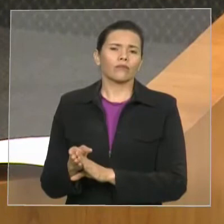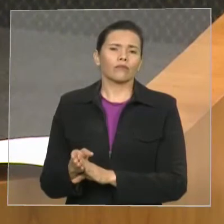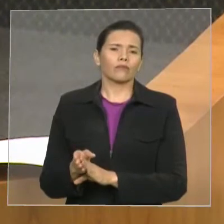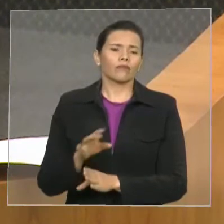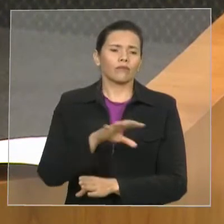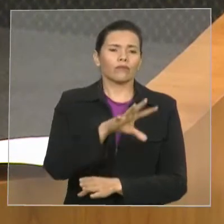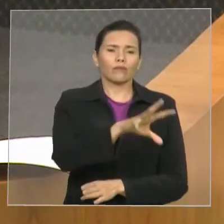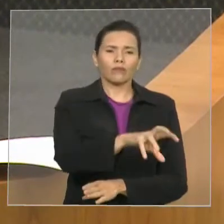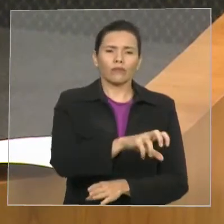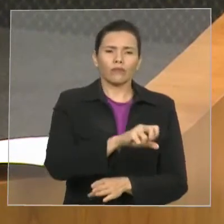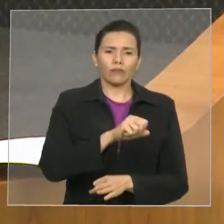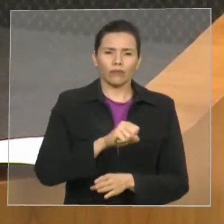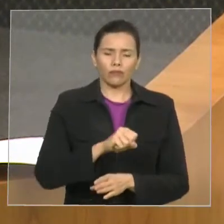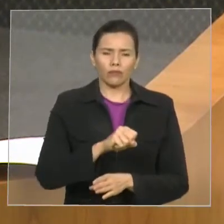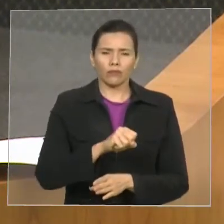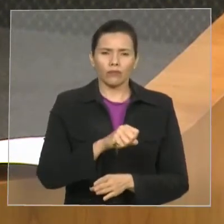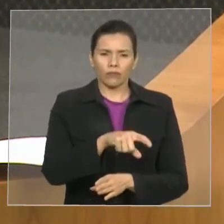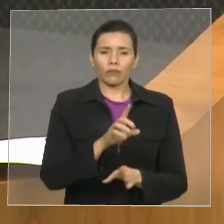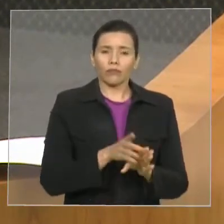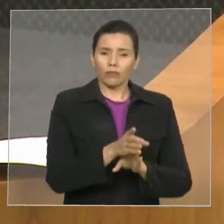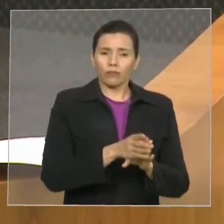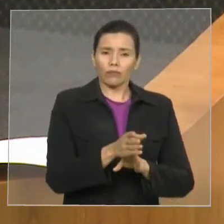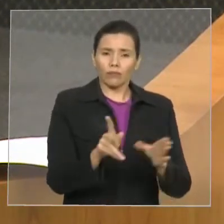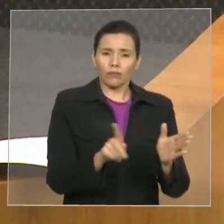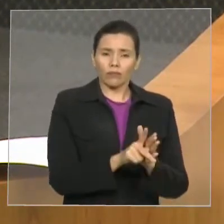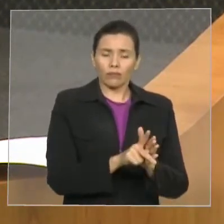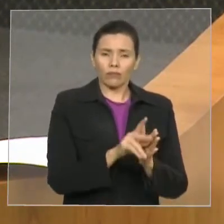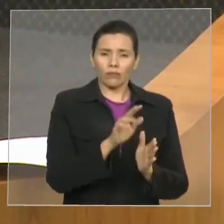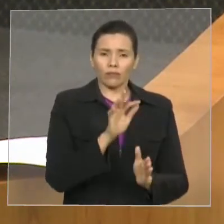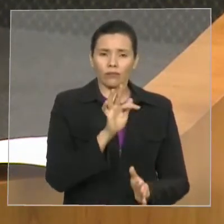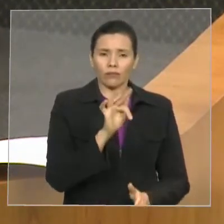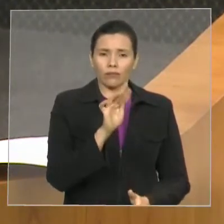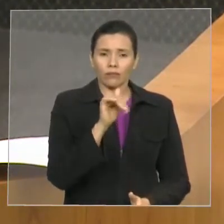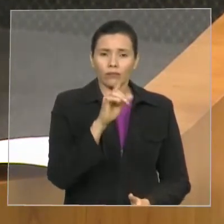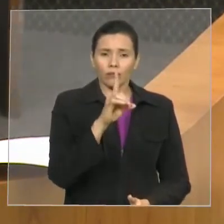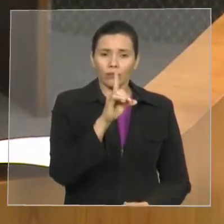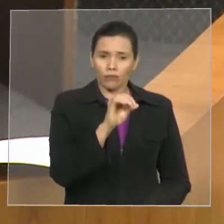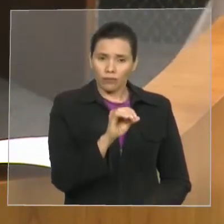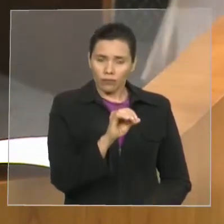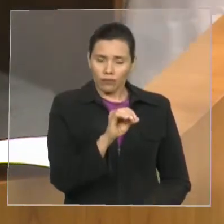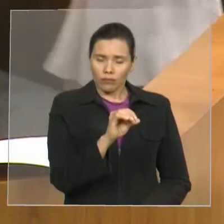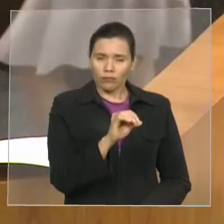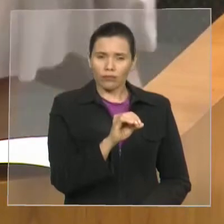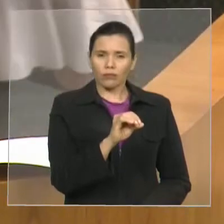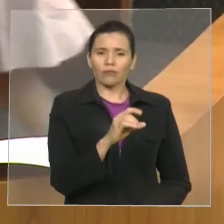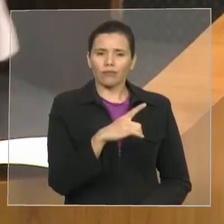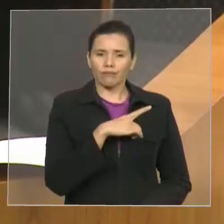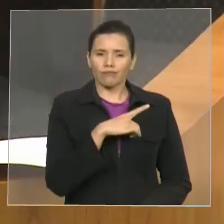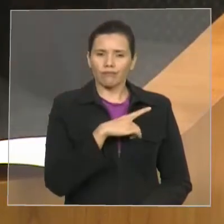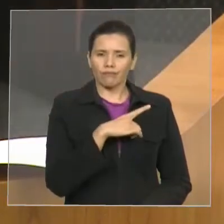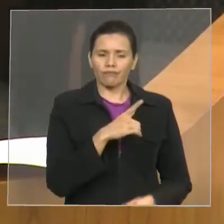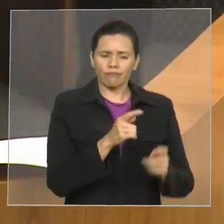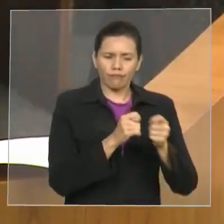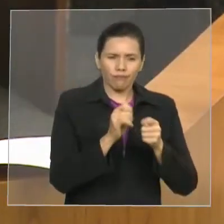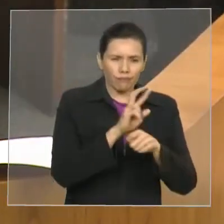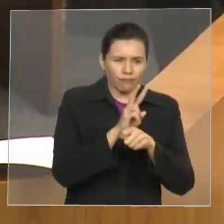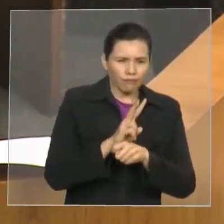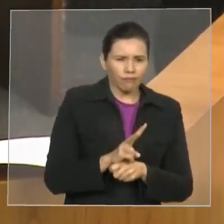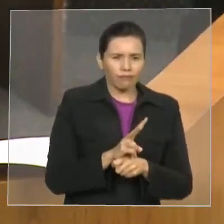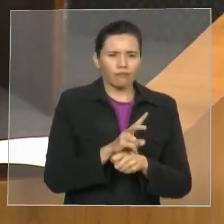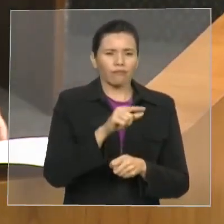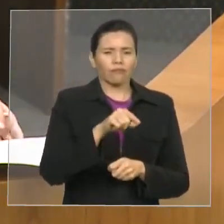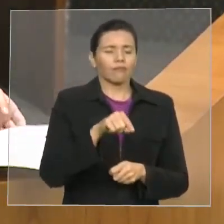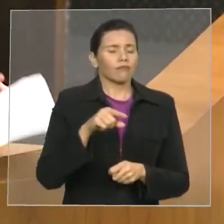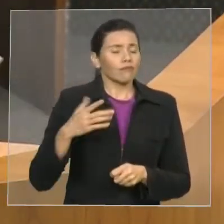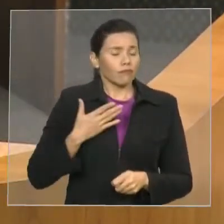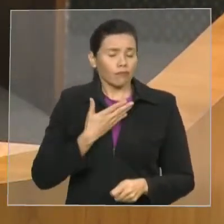só para dizer amém à vontade do soberano, do rei, do governador do Estado? E é por isso, senhoras e senhores, que apresentei uma